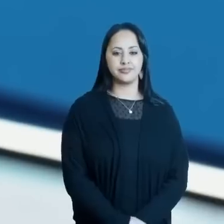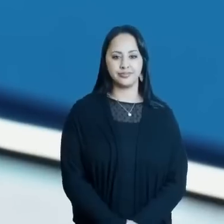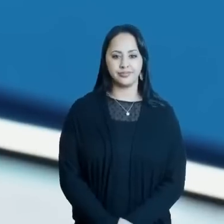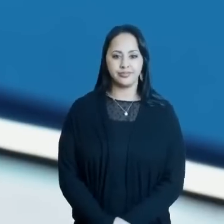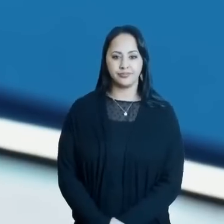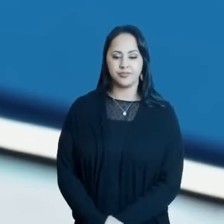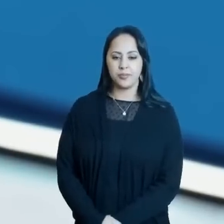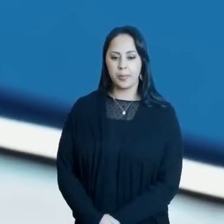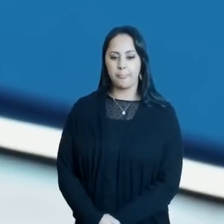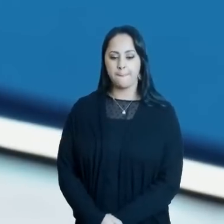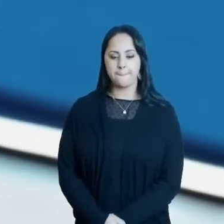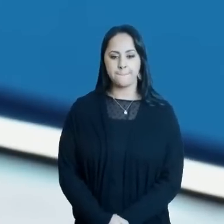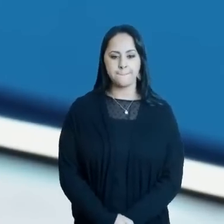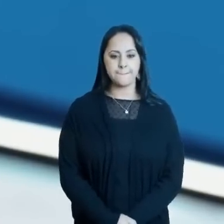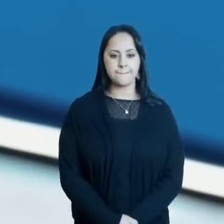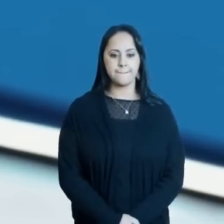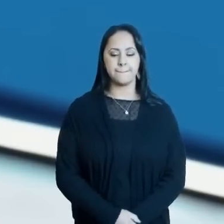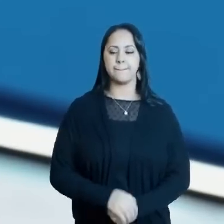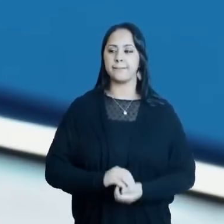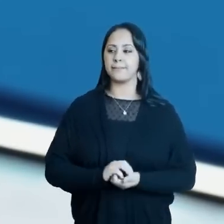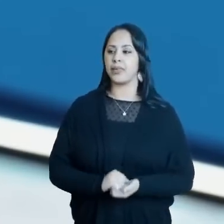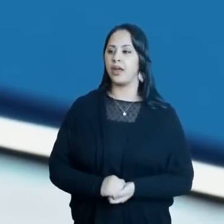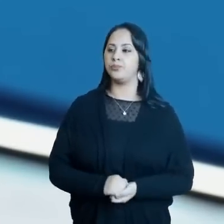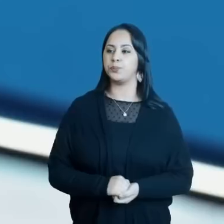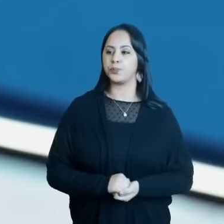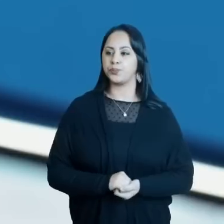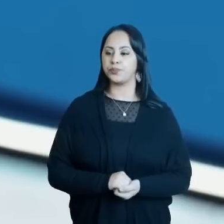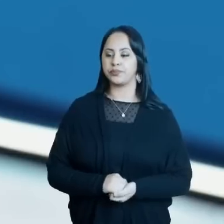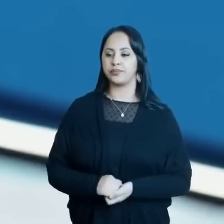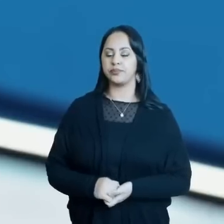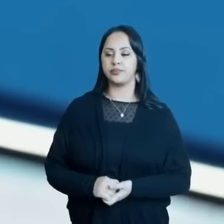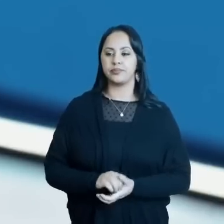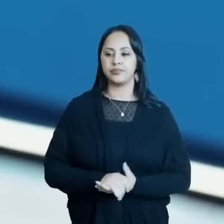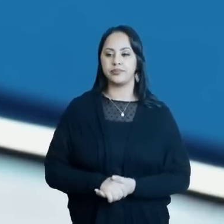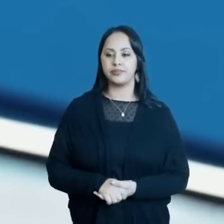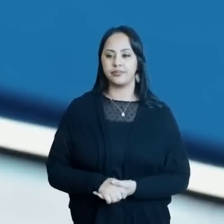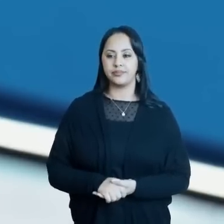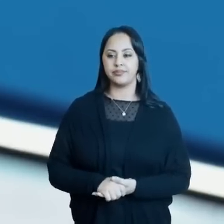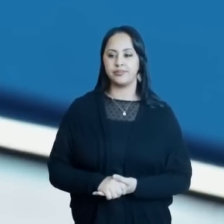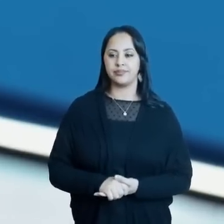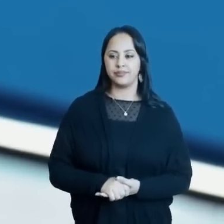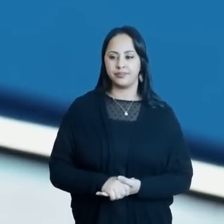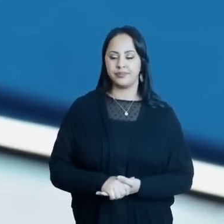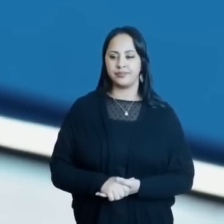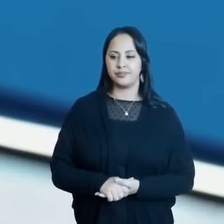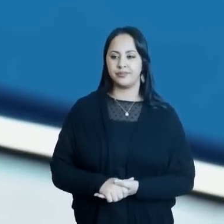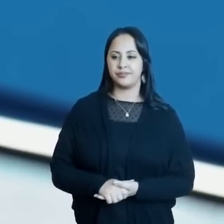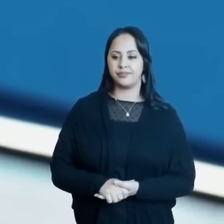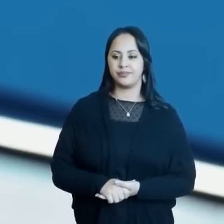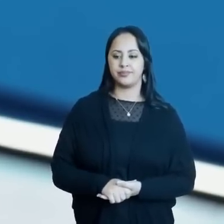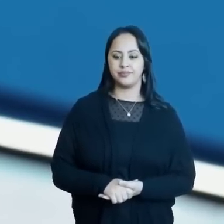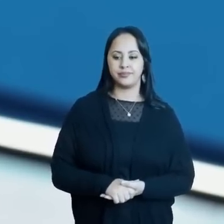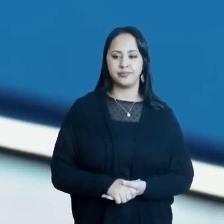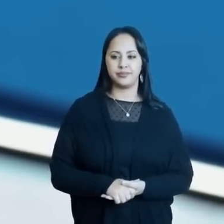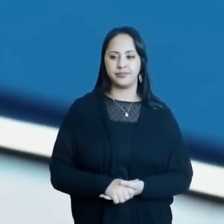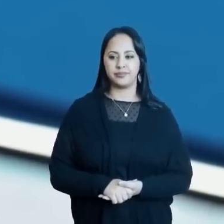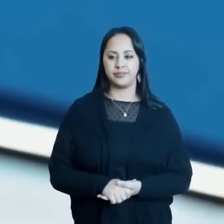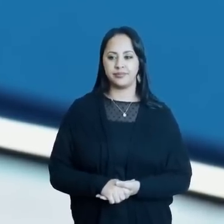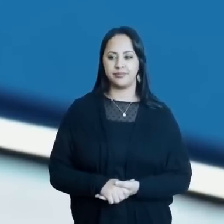Vamos ver aqui quem que eu vou chamar, uma última pessoa, vou chamar você não, Pedro, sai fora. Ó, o